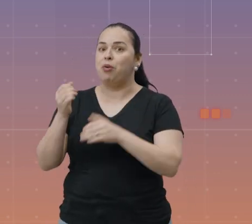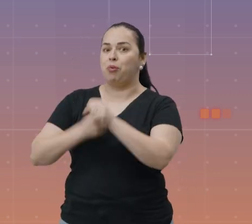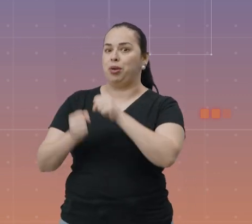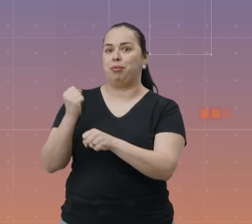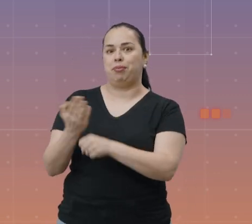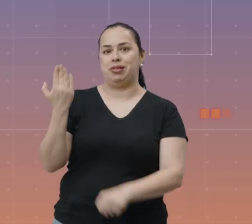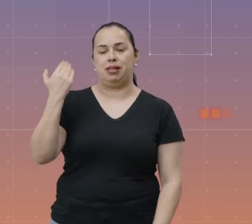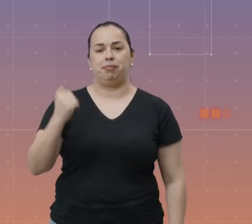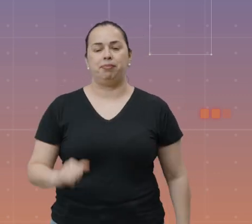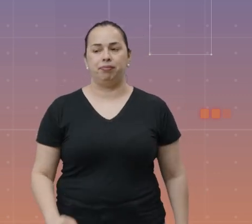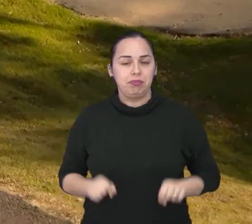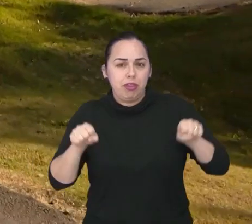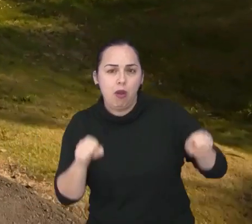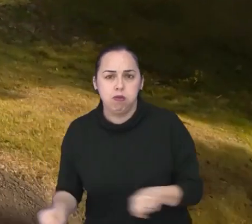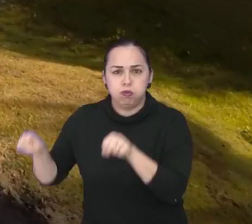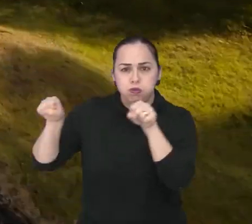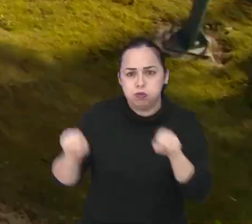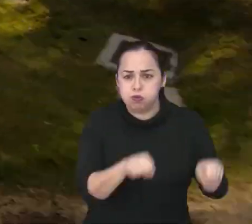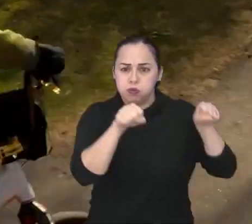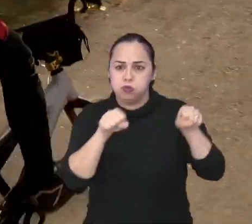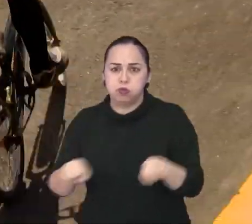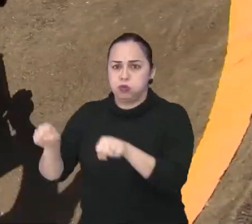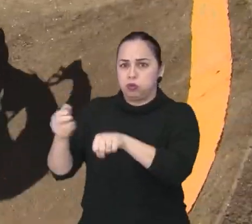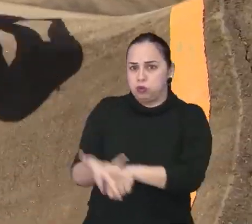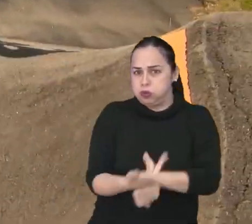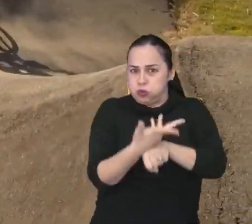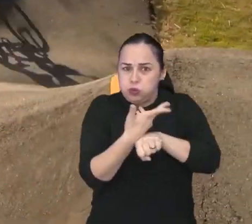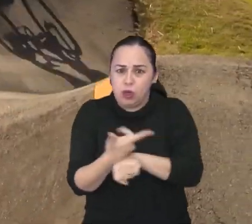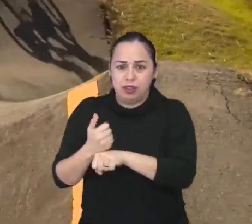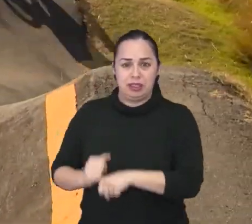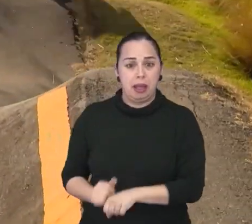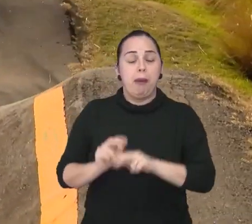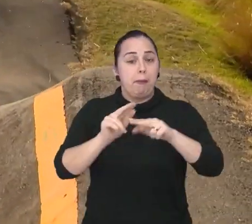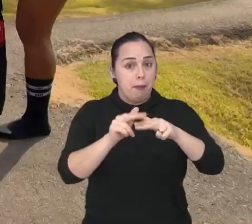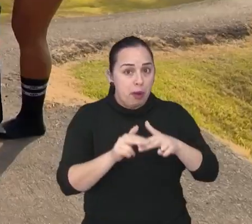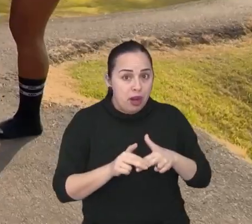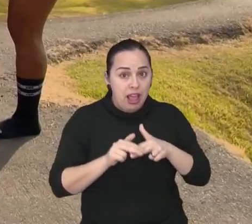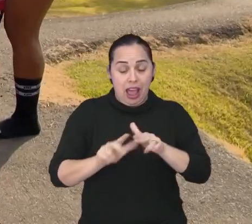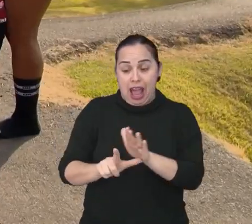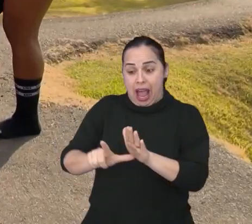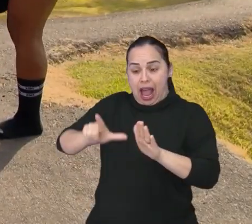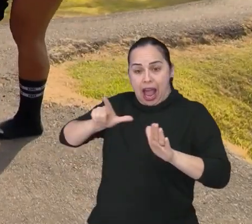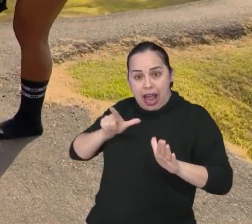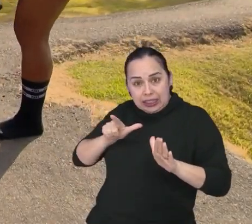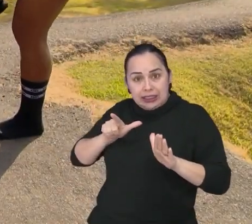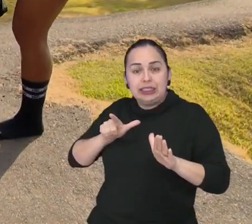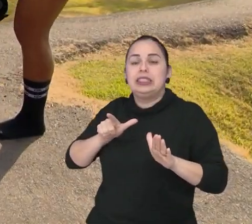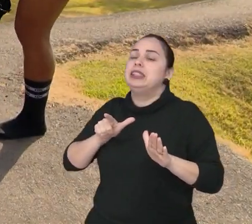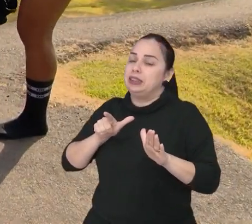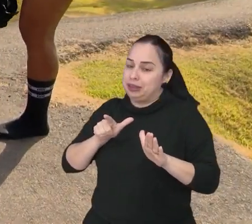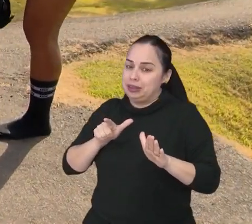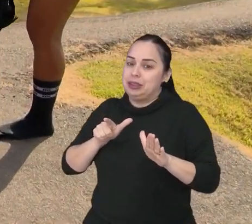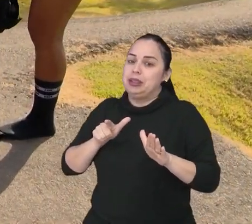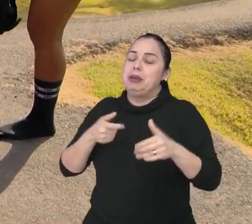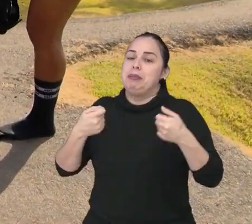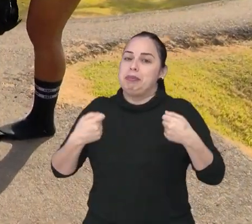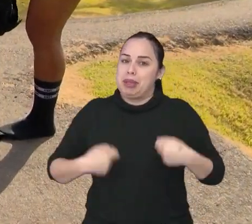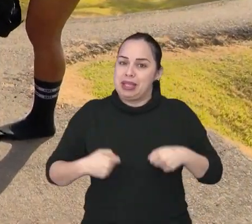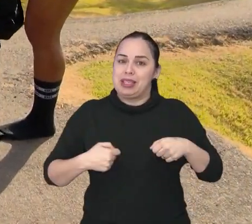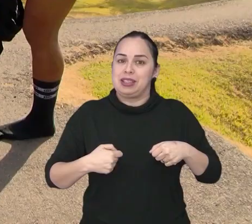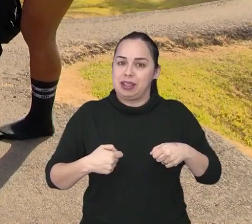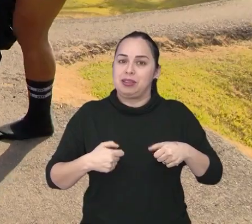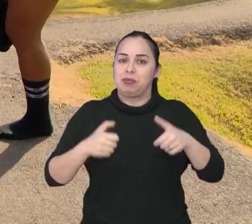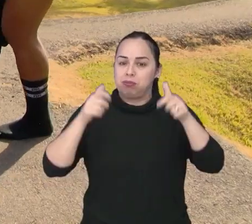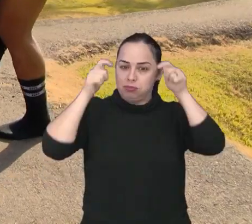foi inaugurada no ano passado. A velocidade é alta. Por isso, antes de todo treino de bicicross,